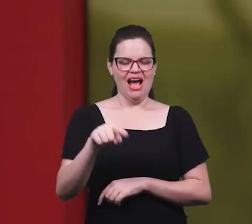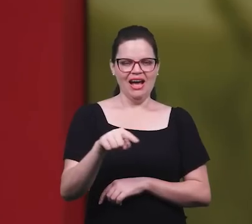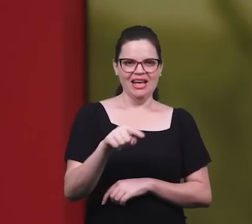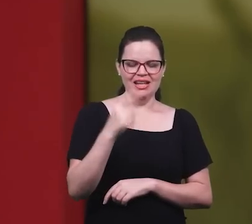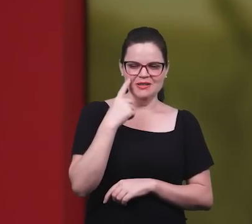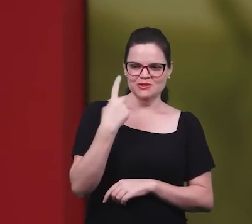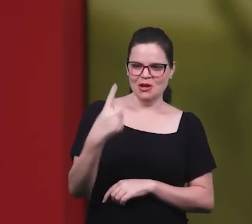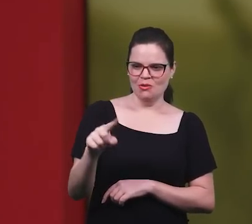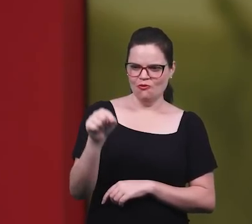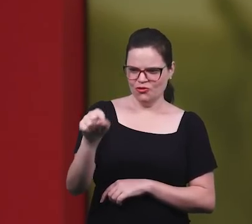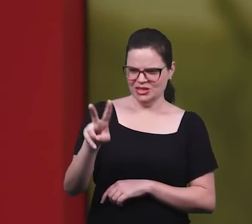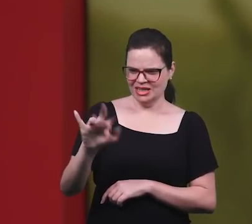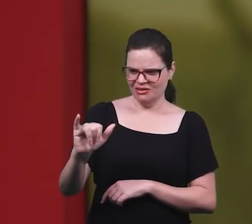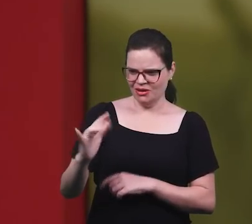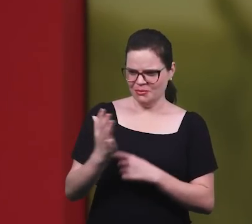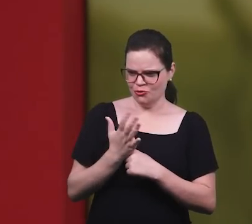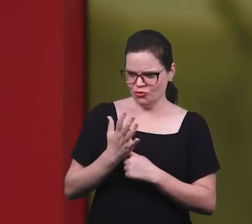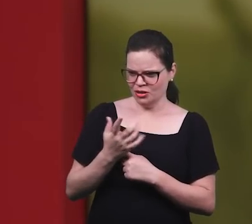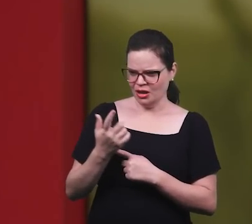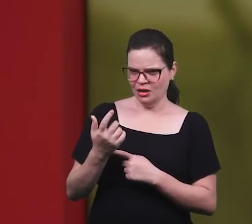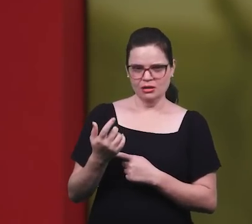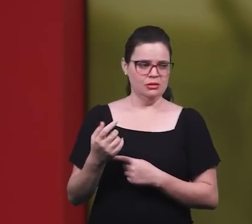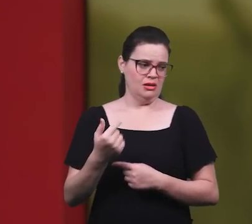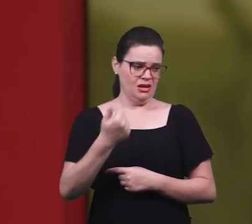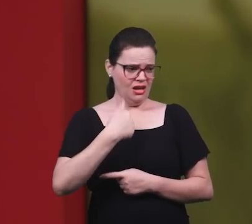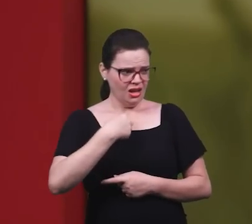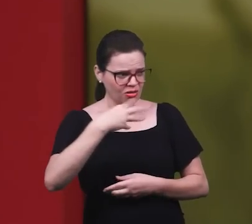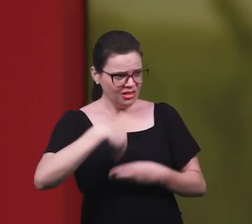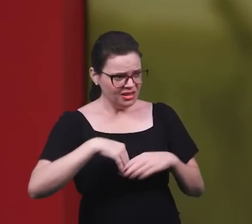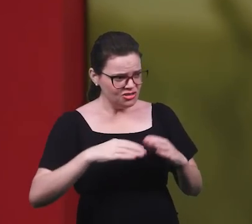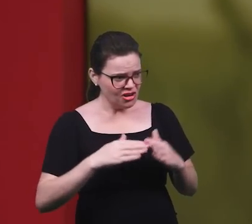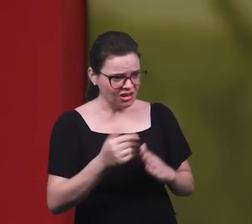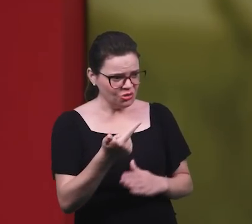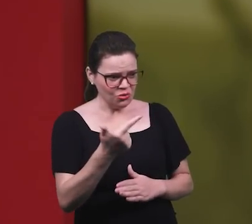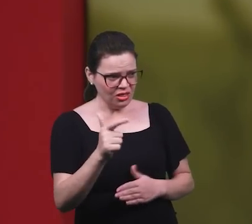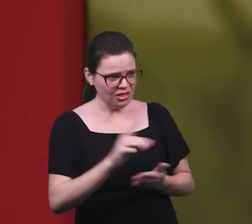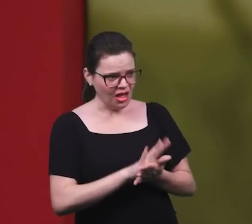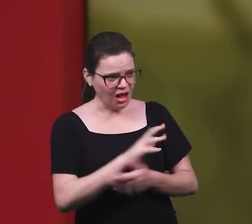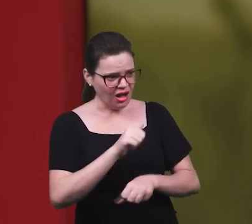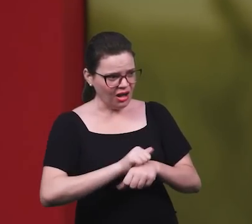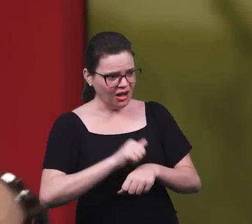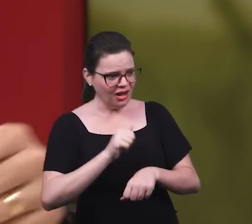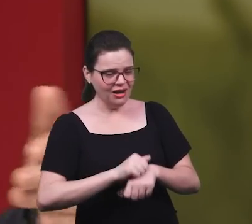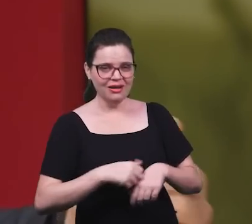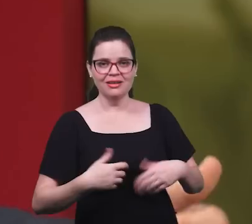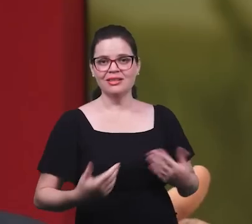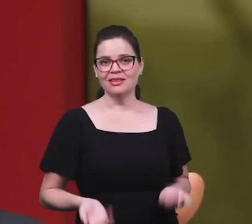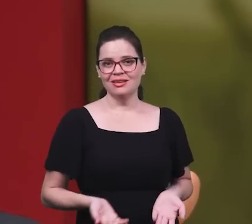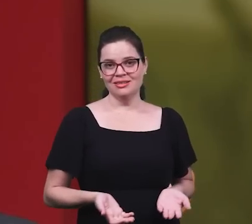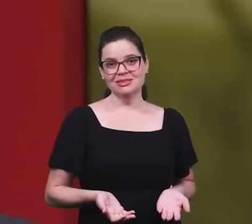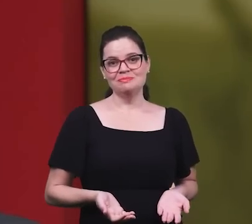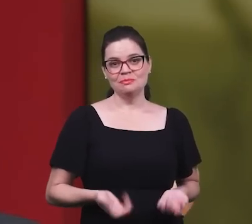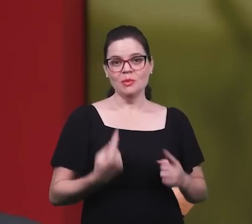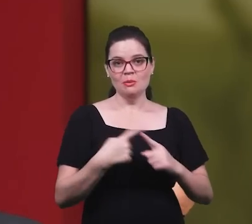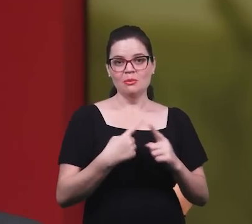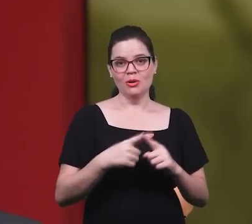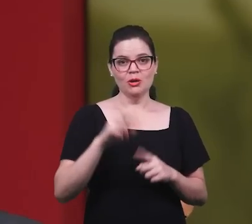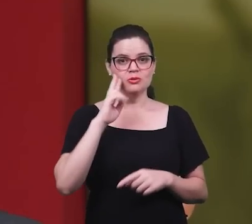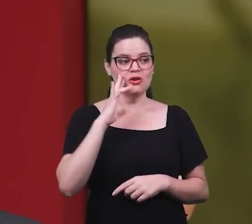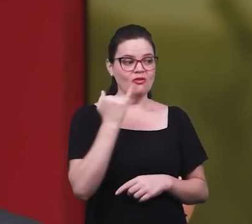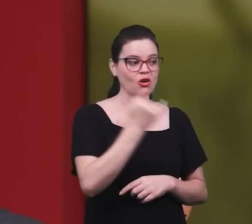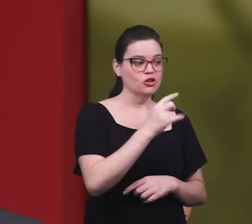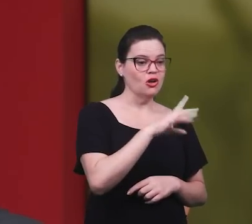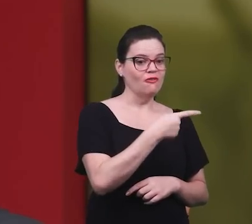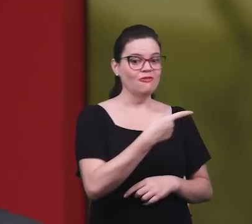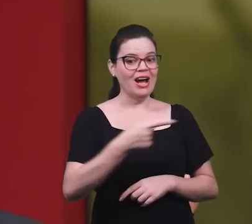esse é o meu último alimento, meio do meu filho, nós vamos morrer. Mas ela, pela fé, ela sustentou o profeta. Diz a palavra assim que ela fez uma aliança com o Deus de